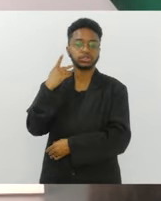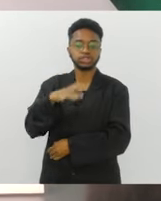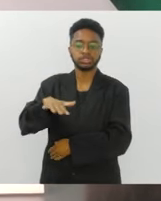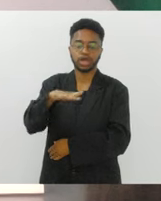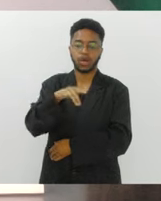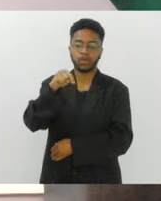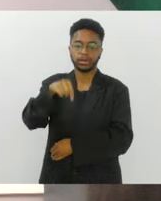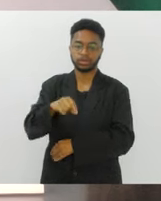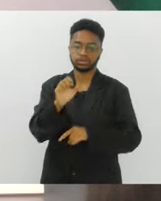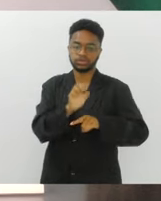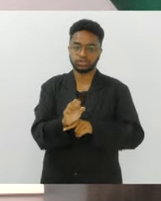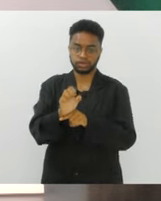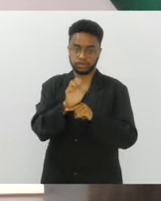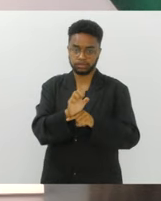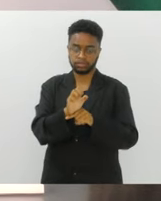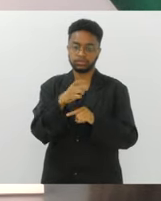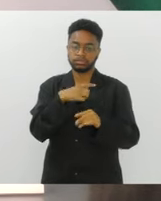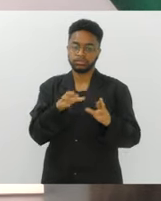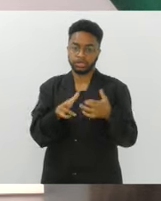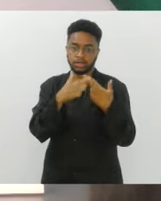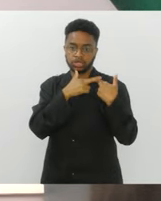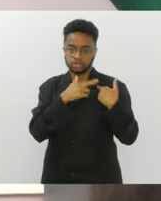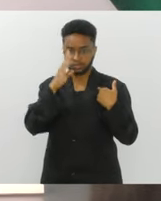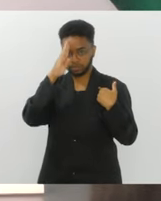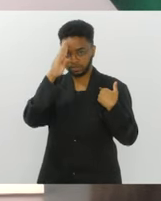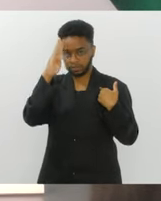Estado, a quem compete